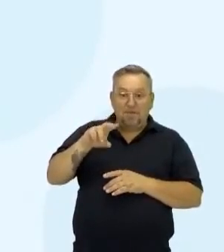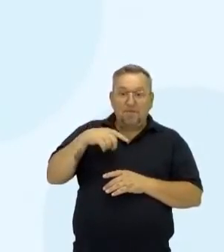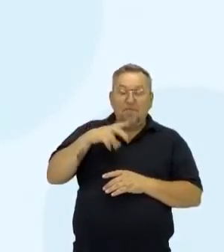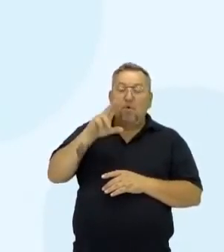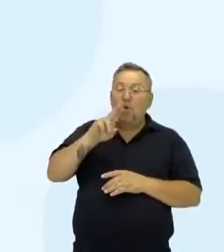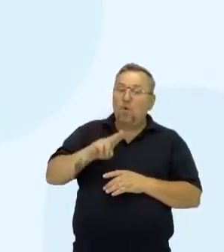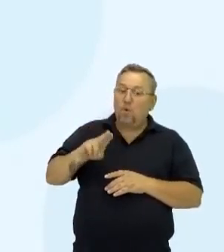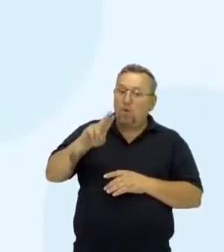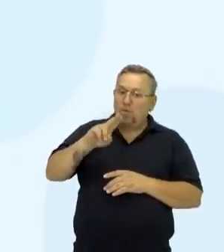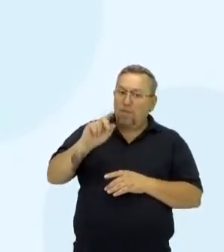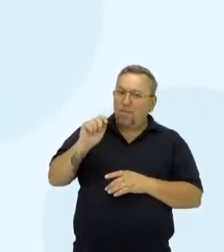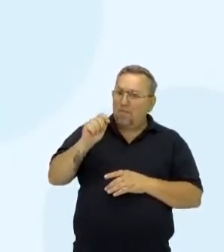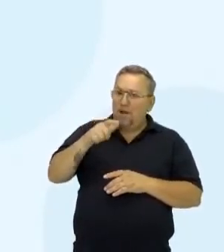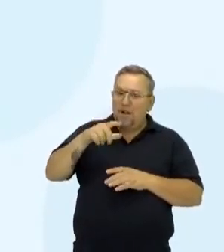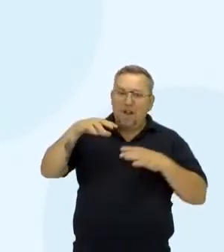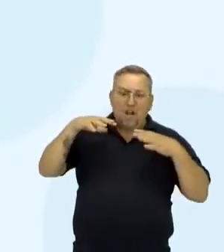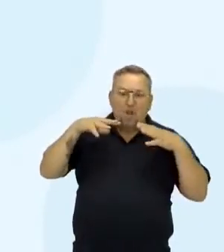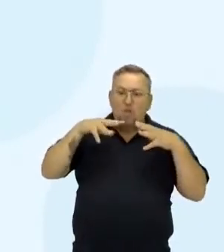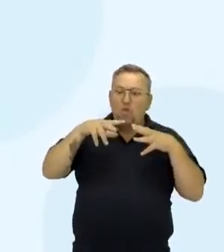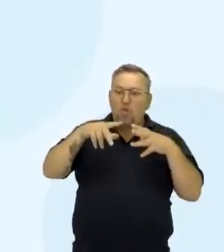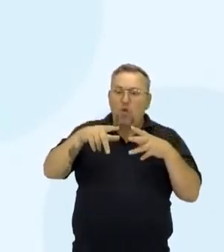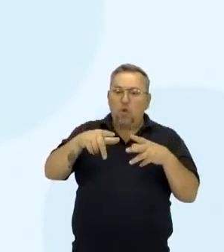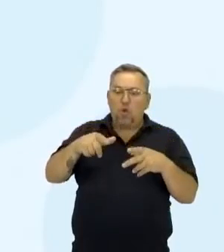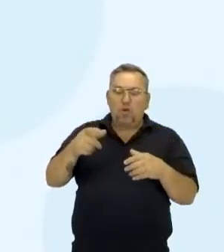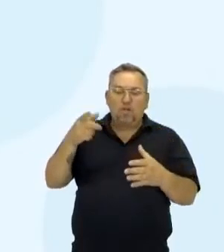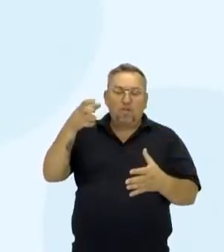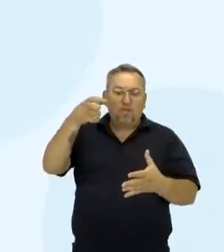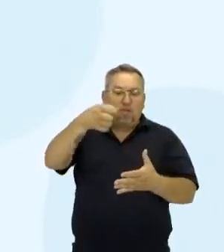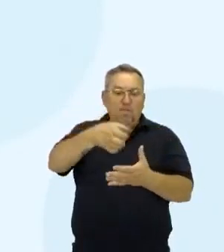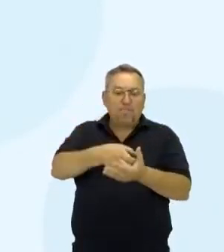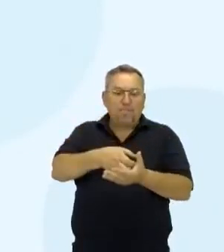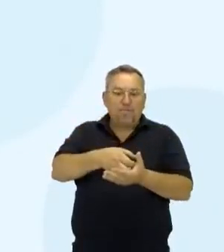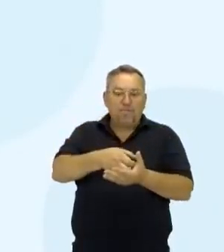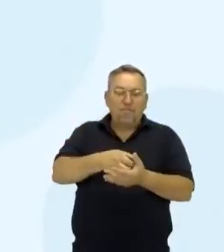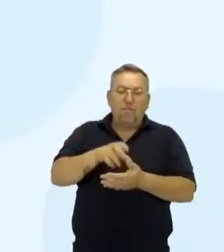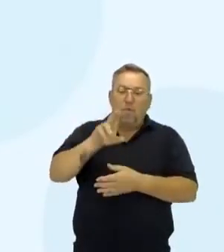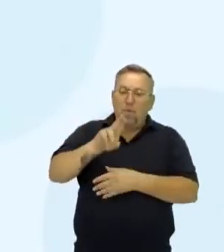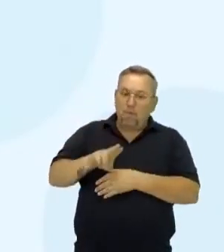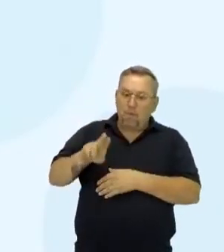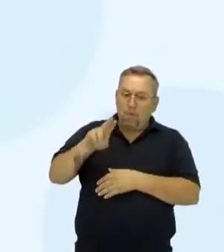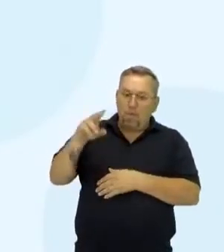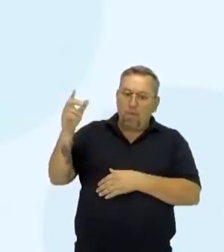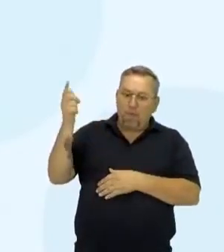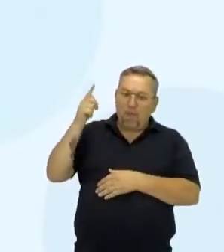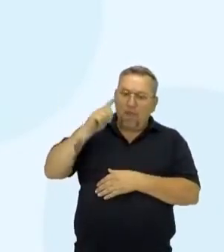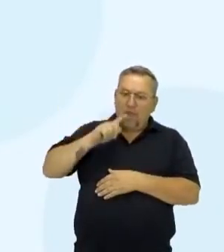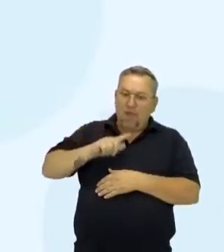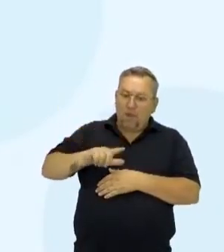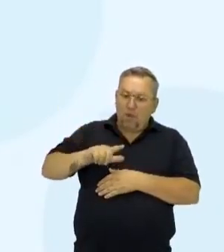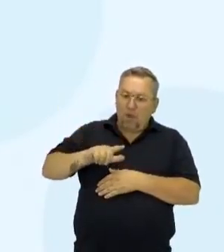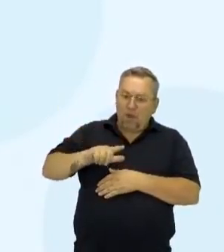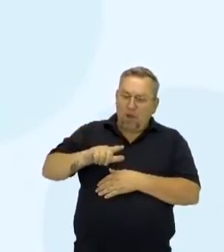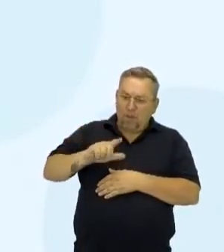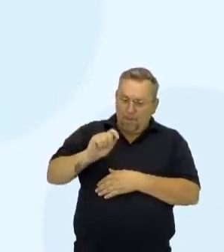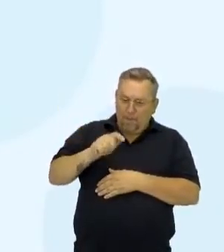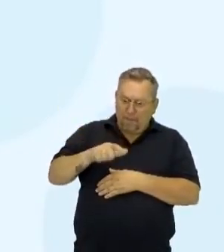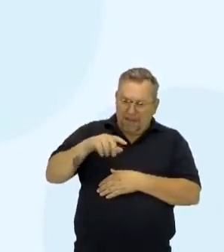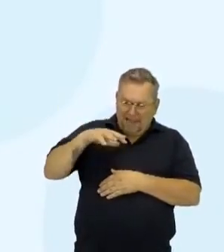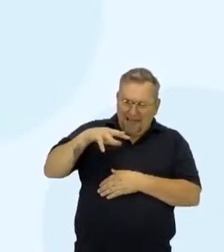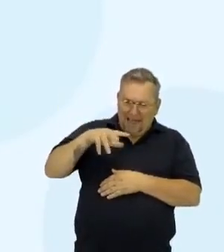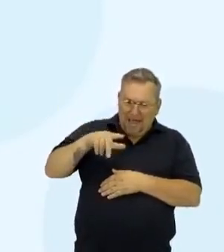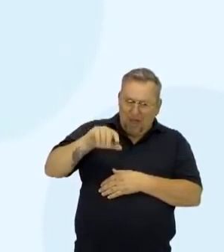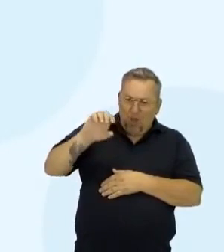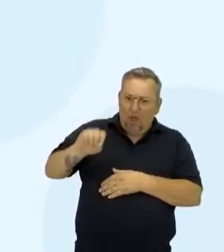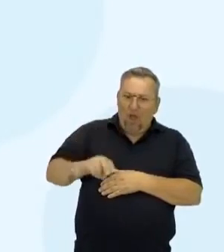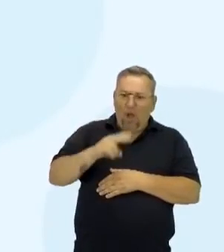e pretende, no caso, utilizar para pagar toda a dívida. Utilizando esse valor, né, ele conseguiu quitar